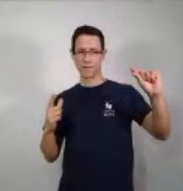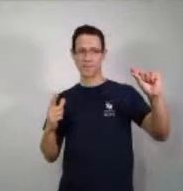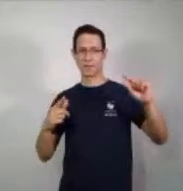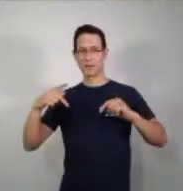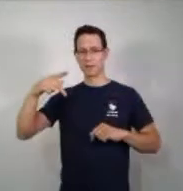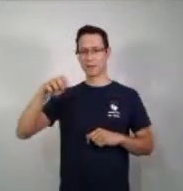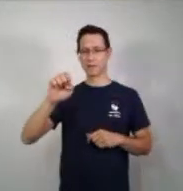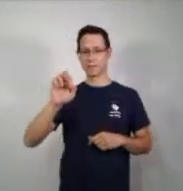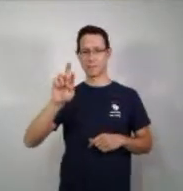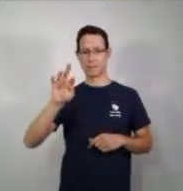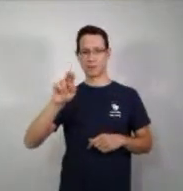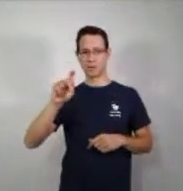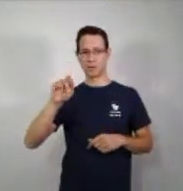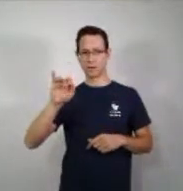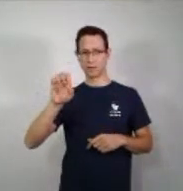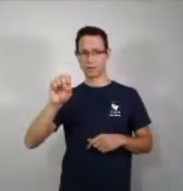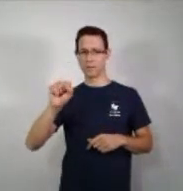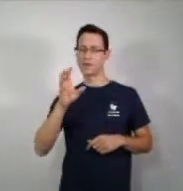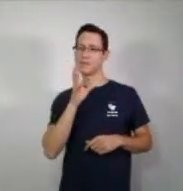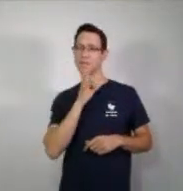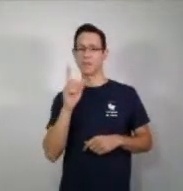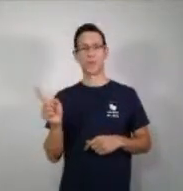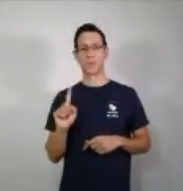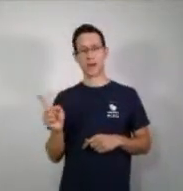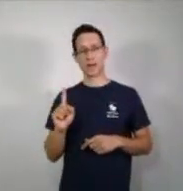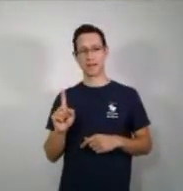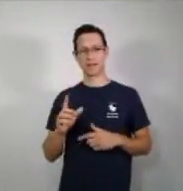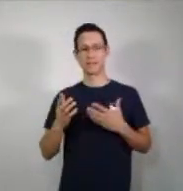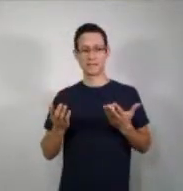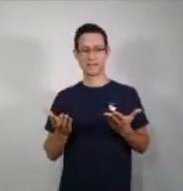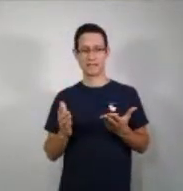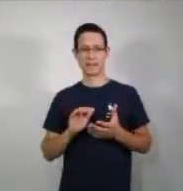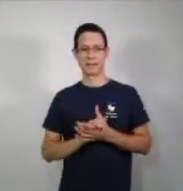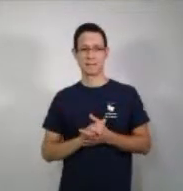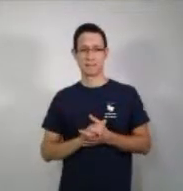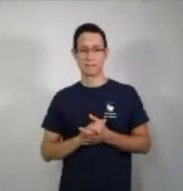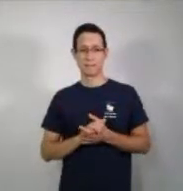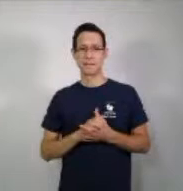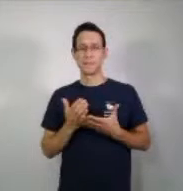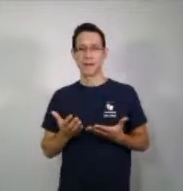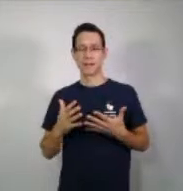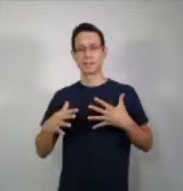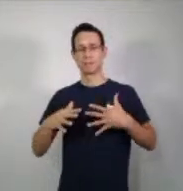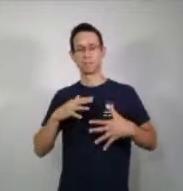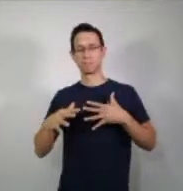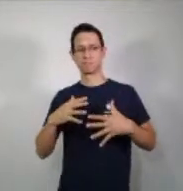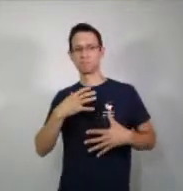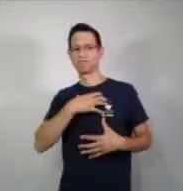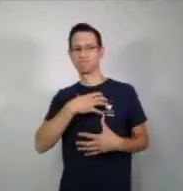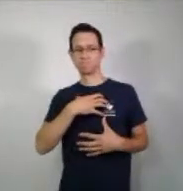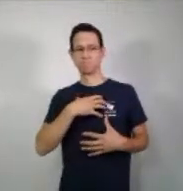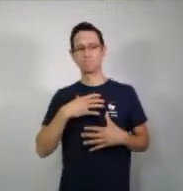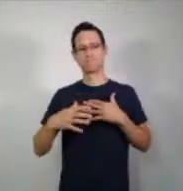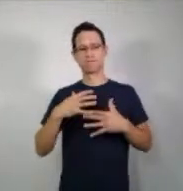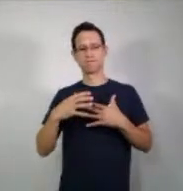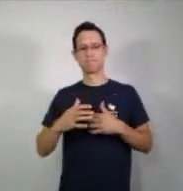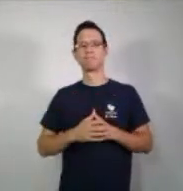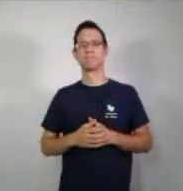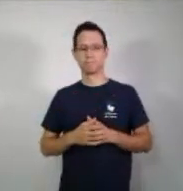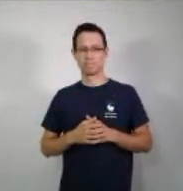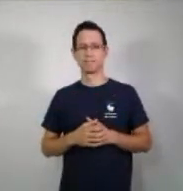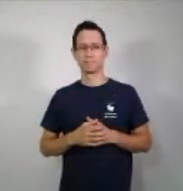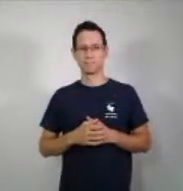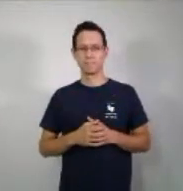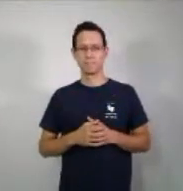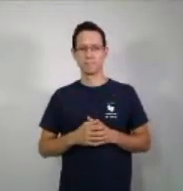não conhecendo o Stefan Zweig, mas ele. Né, aquilo mobiliza ele de uma maneira muito forte, né? Acho